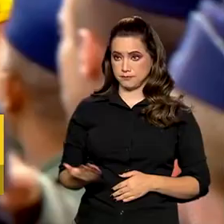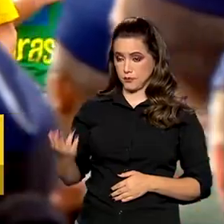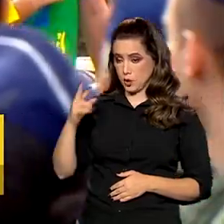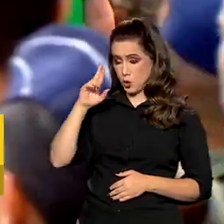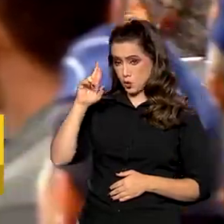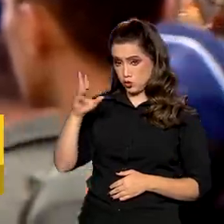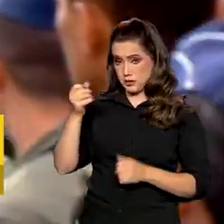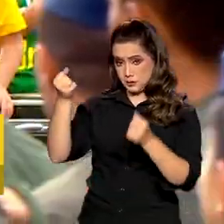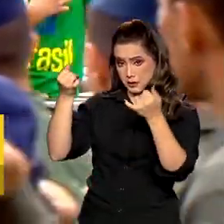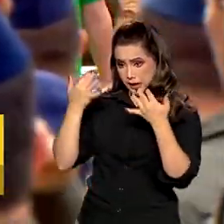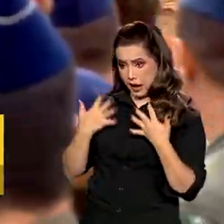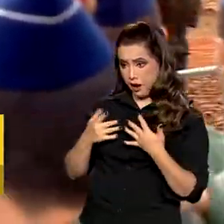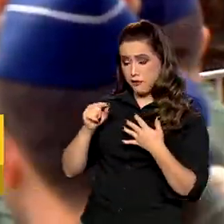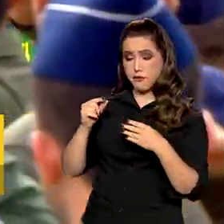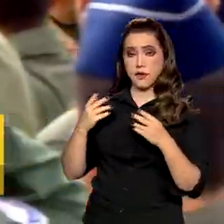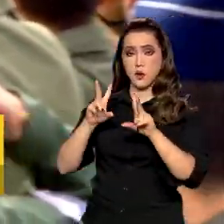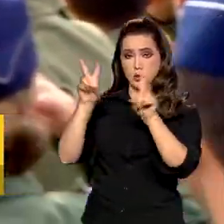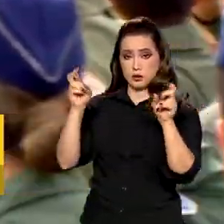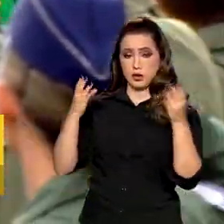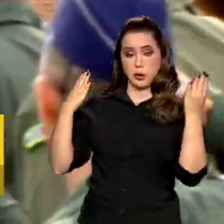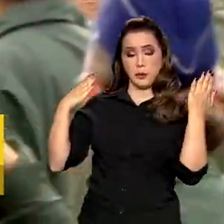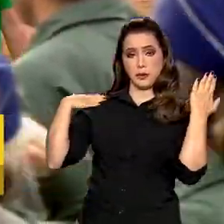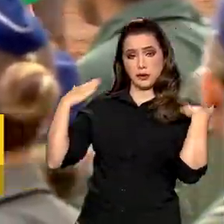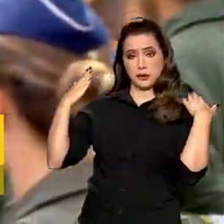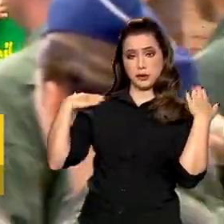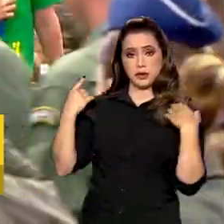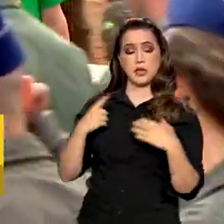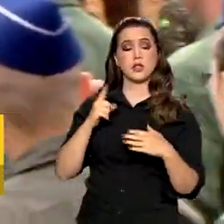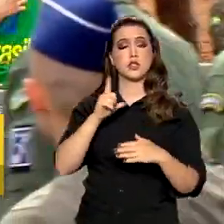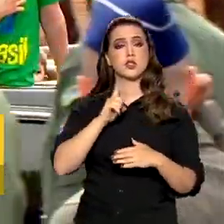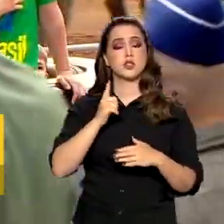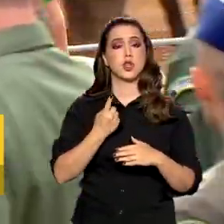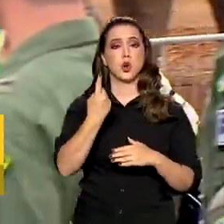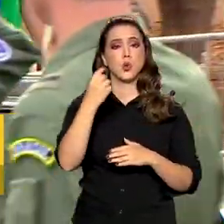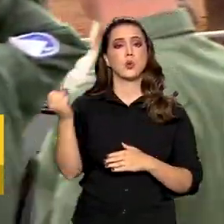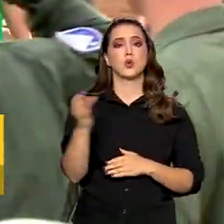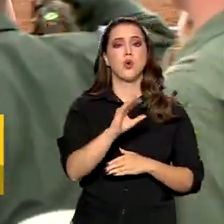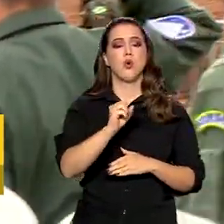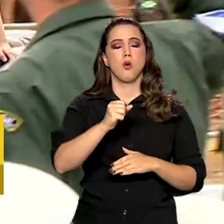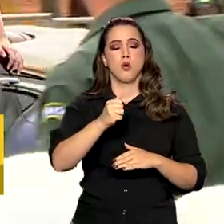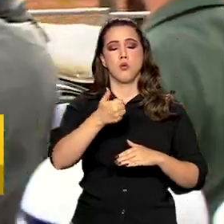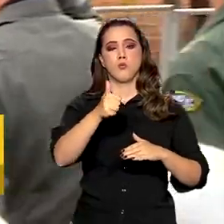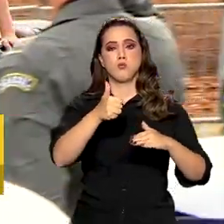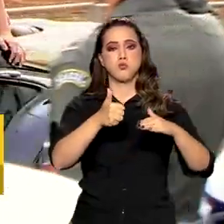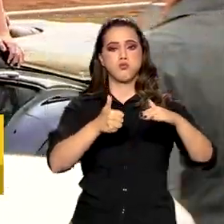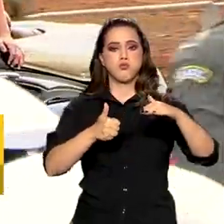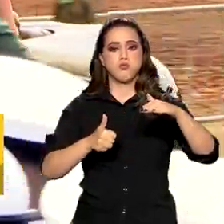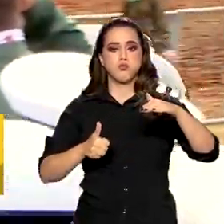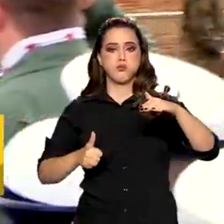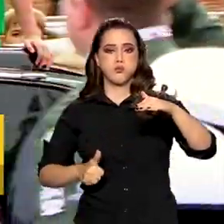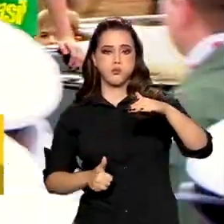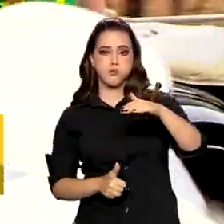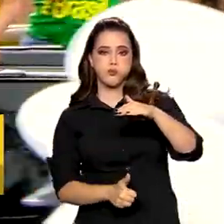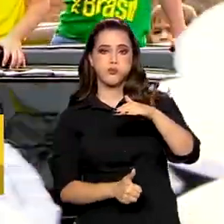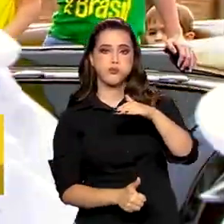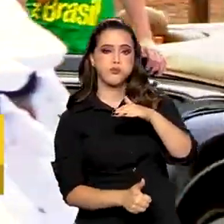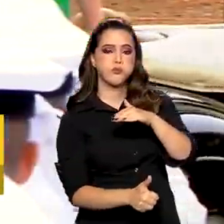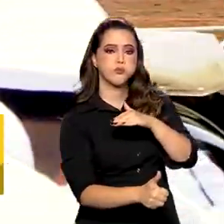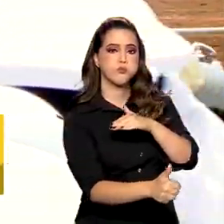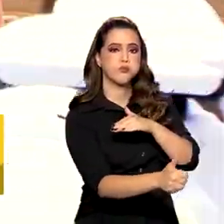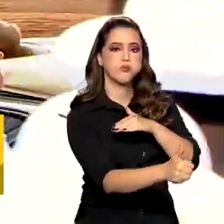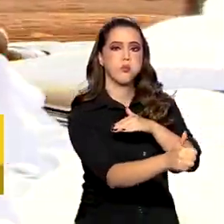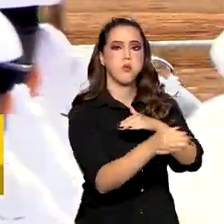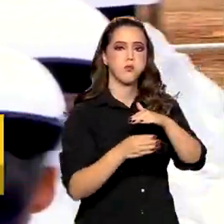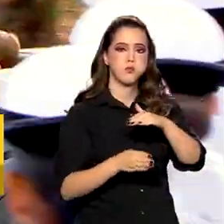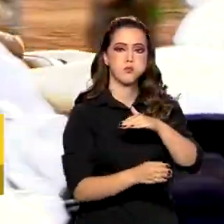Marinha, né, adiantava ali um novo submarino. Não é isso que acho que é a grande novidade, né, deste ano da Marinha, é isso mesmo?